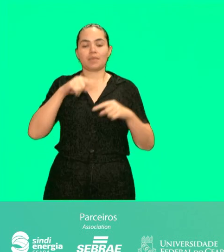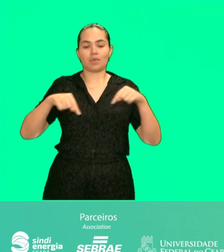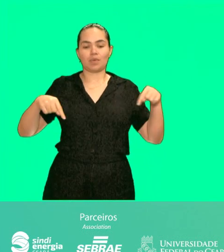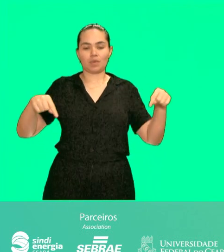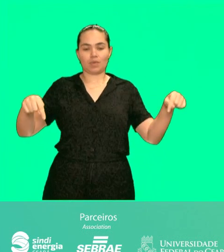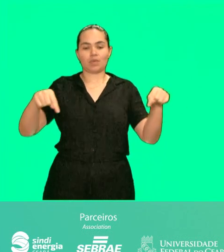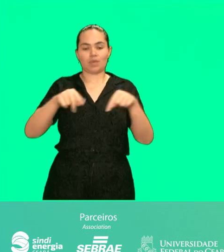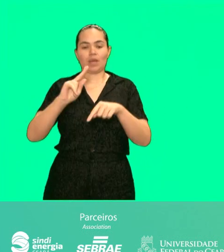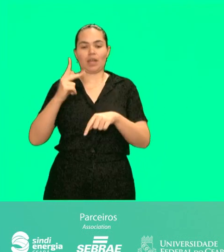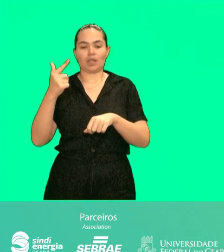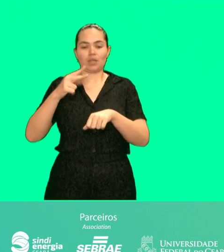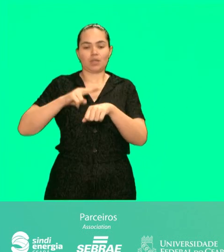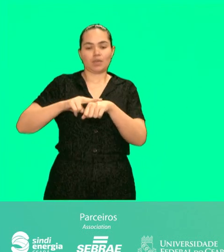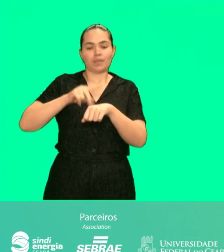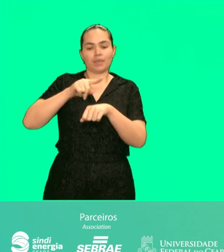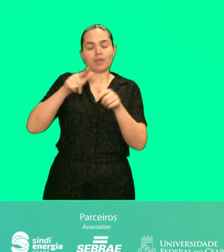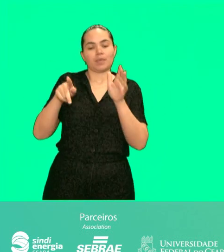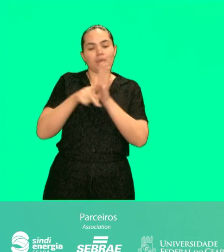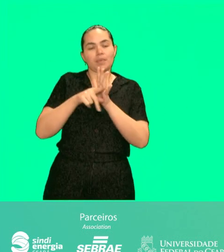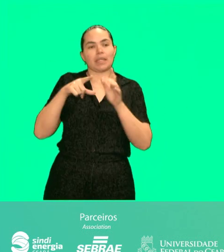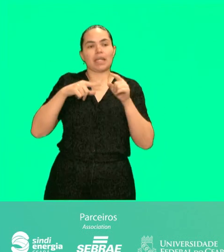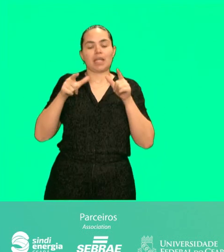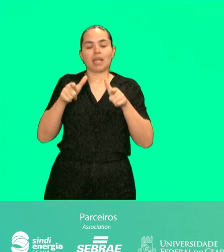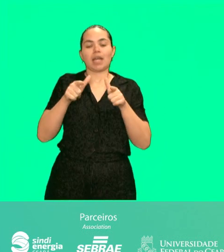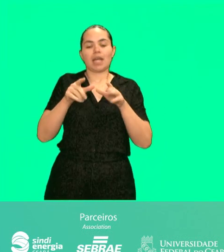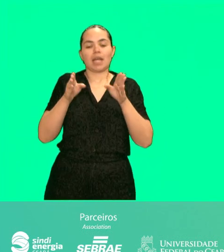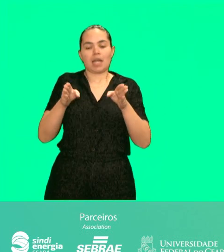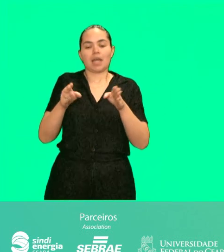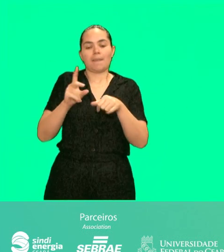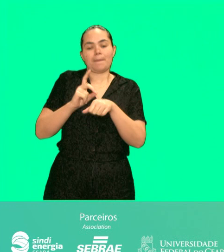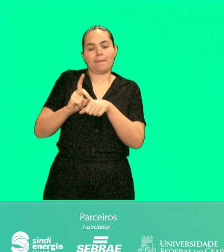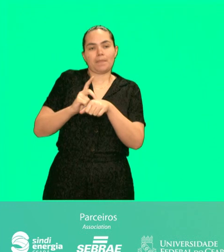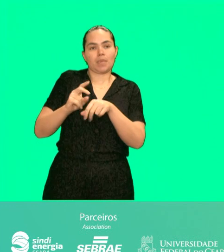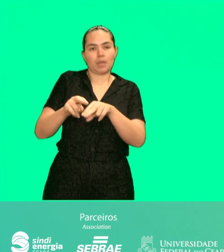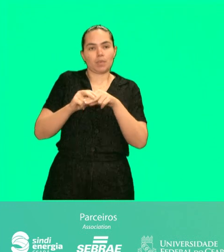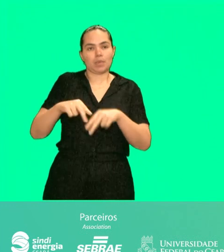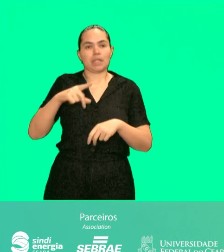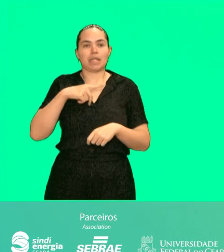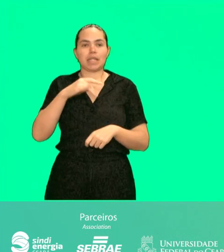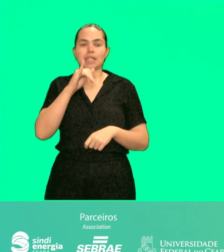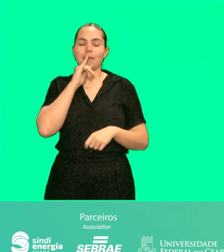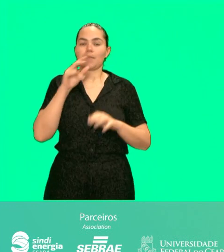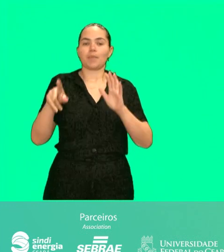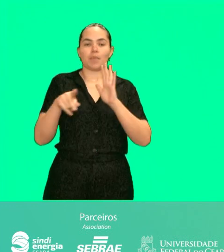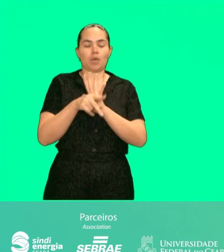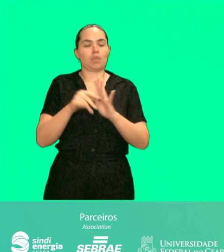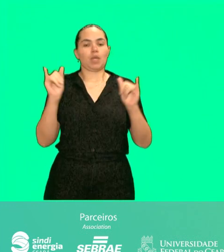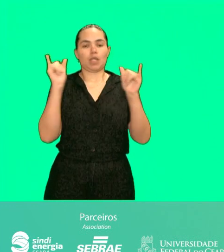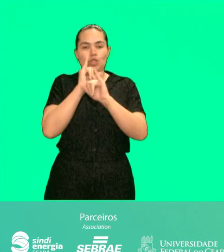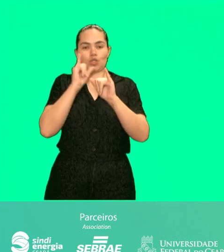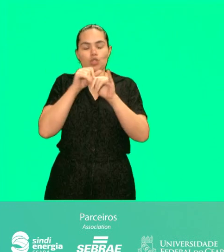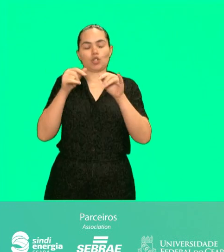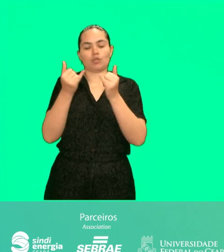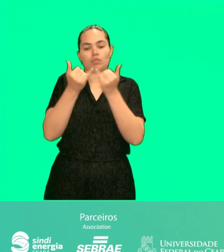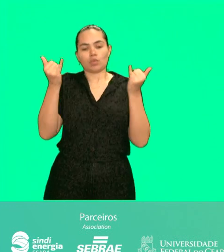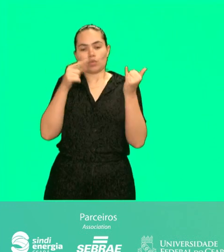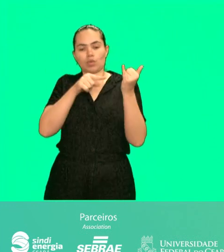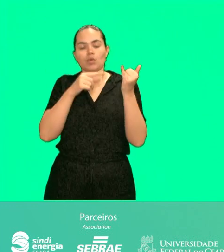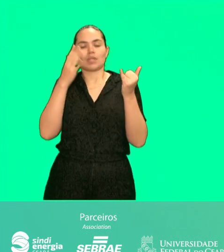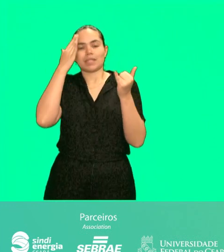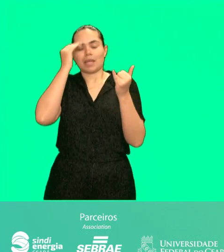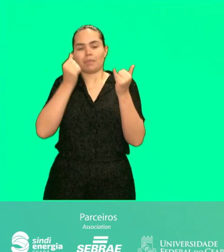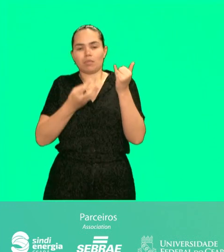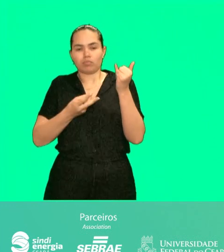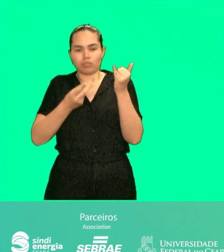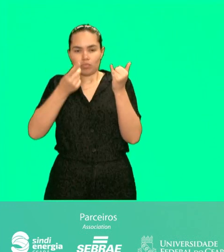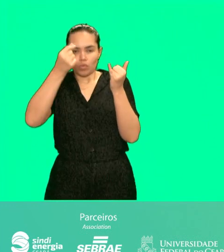that a completa é como complete caixa preta, né? Então, hydrogen plant você is a black entregando box uma energia aqui em delivering an corrente energy, alternada, você